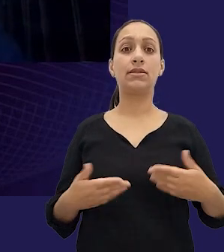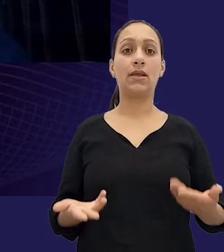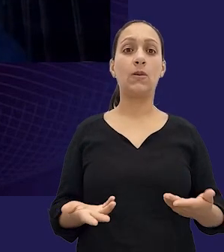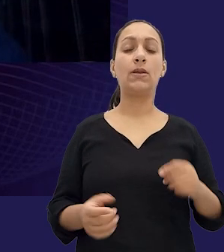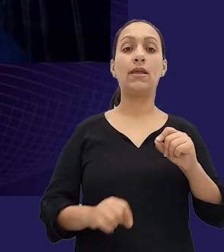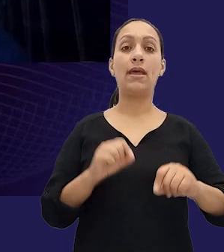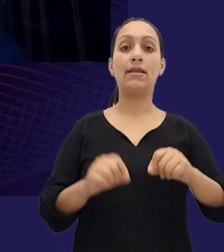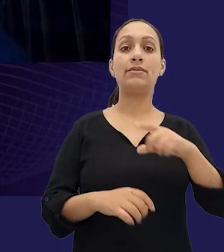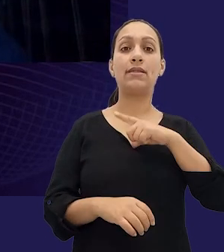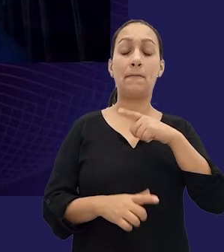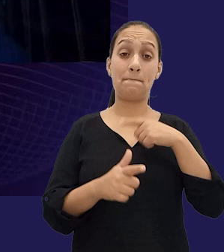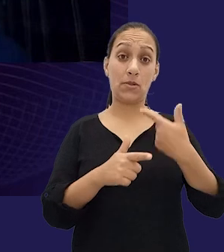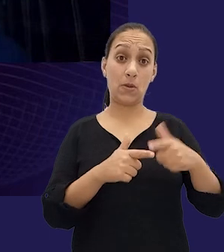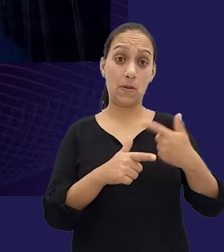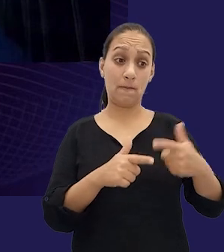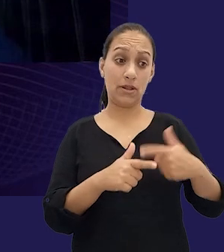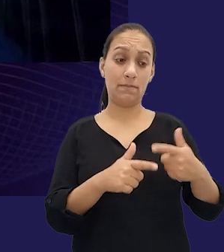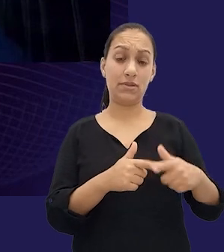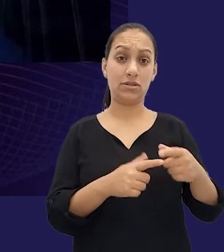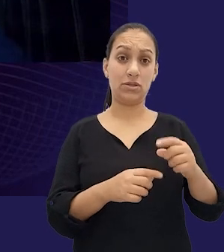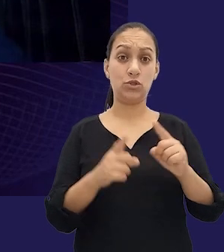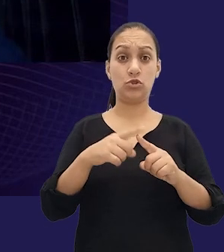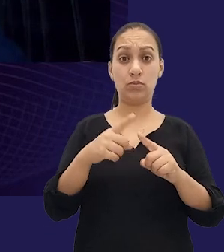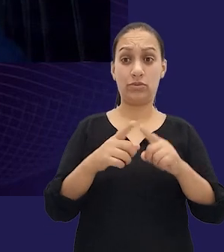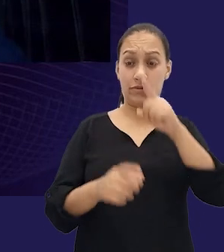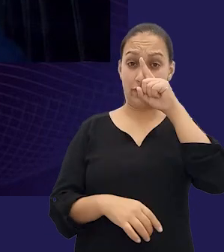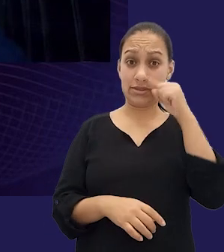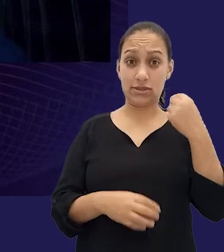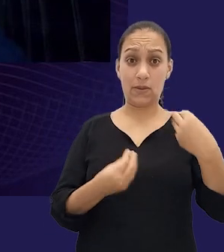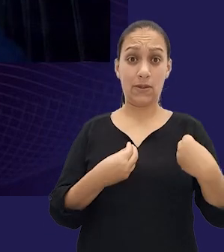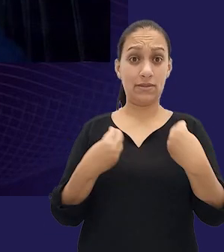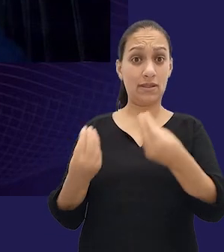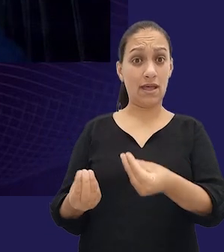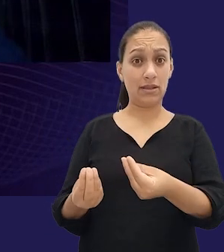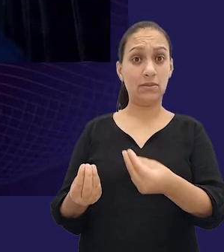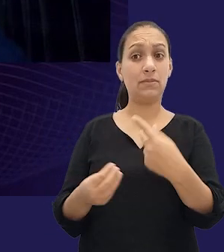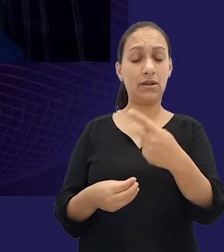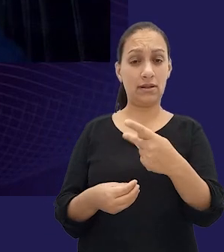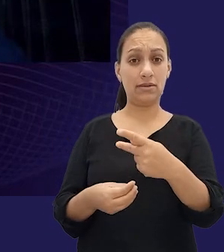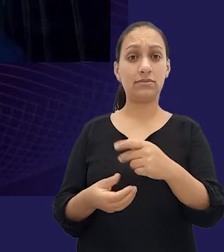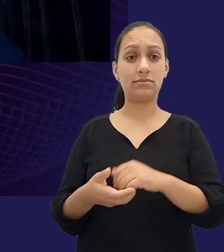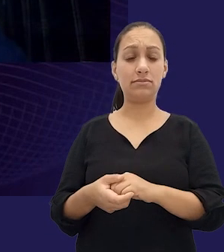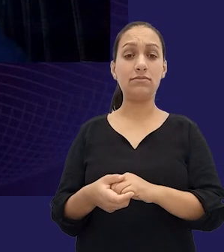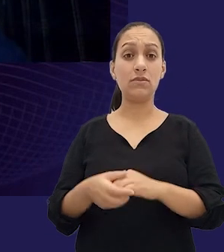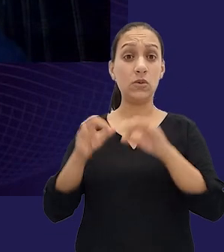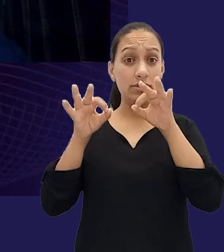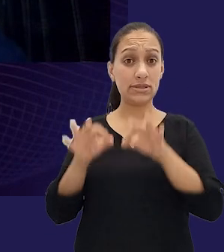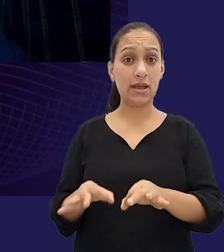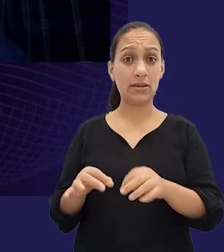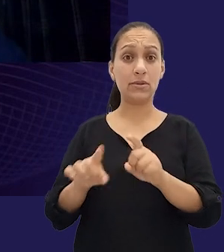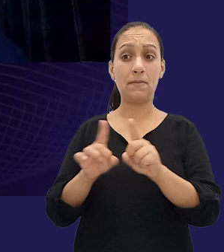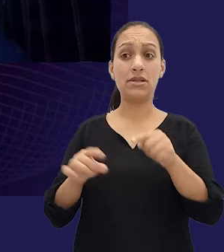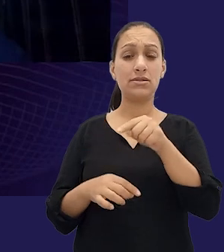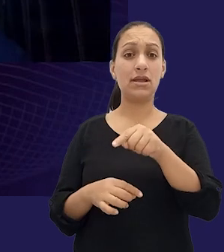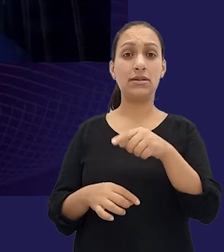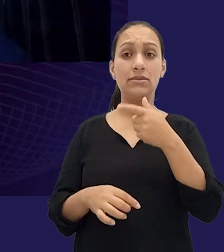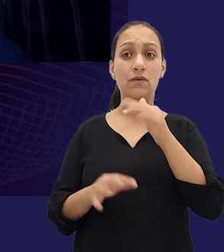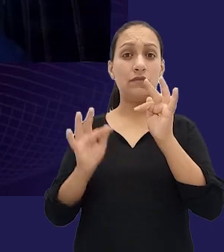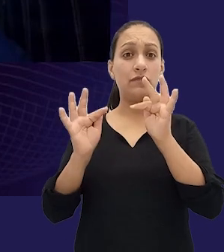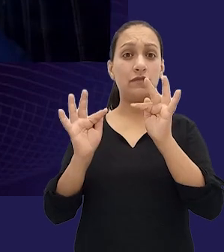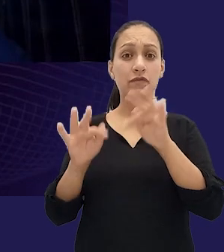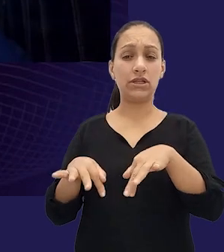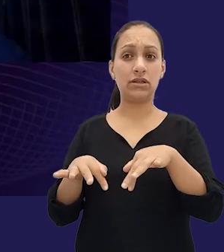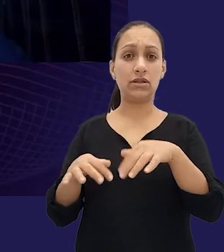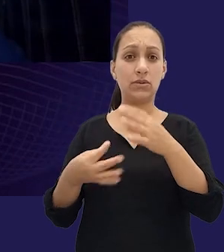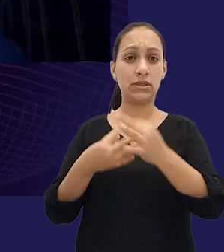que tem problema, às vezes, com algum tipo de infecção, é dado o antimicrobiano para ele, que é um antimicrobiano correto, mas ele não termina o tratamento, porque ele